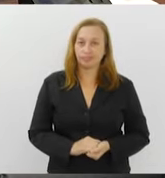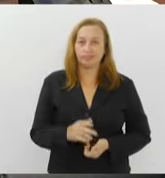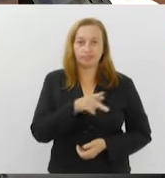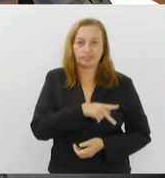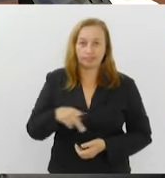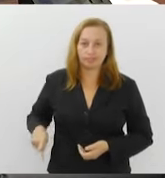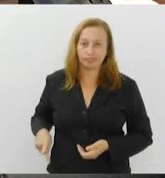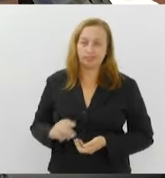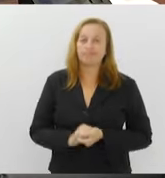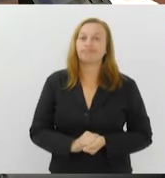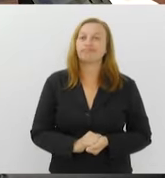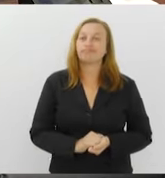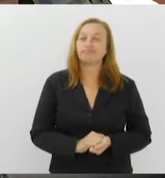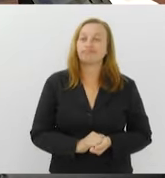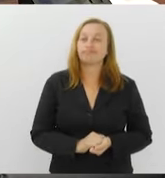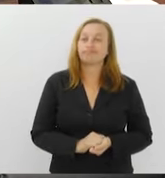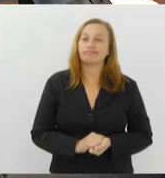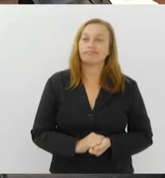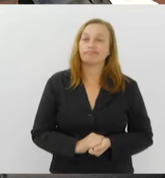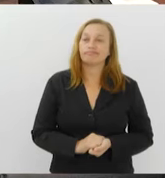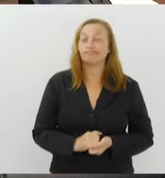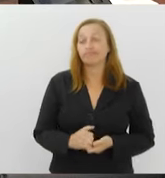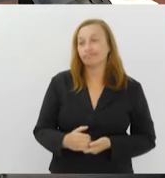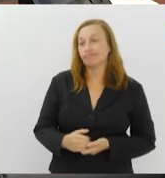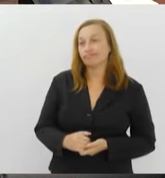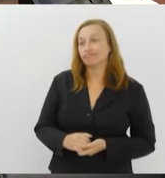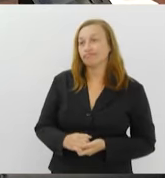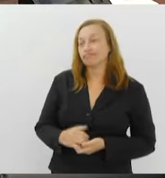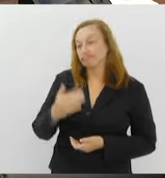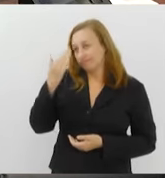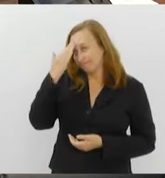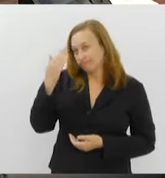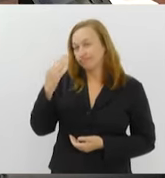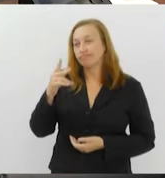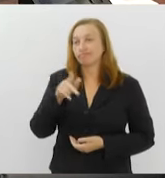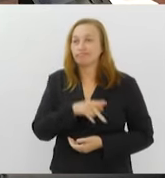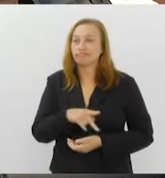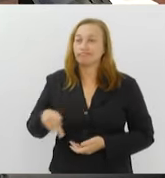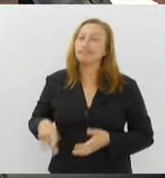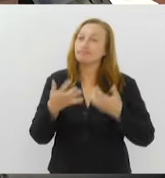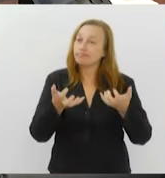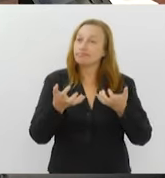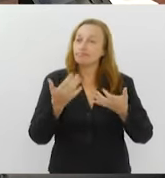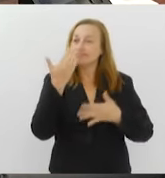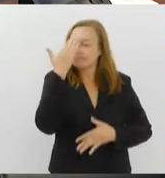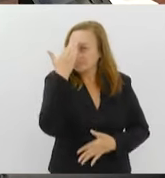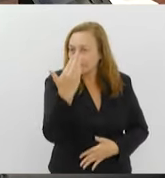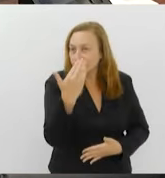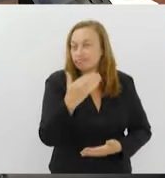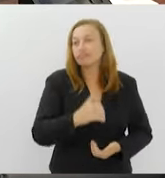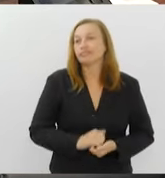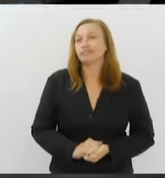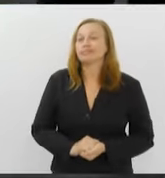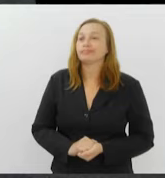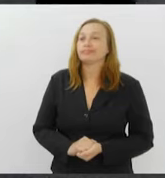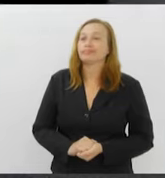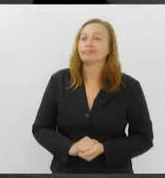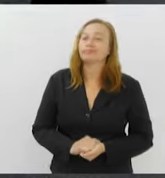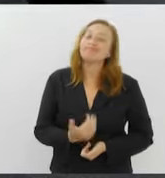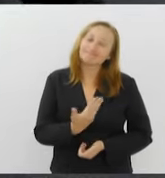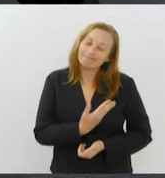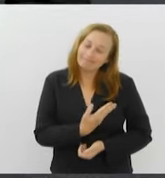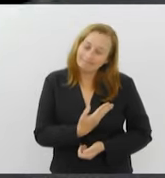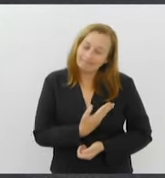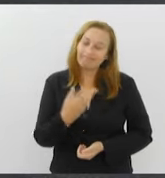Presidente, por favor, queria... deputada Marina. Ah, obrigada, presidente. Queria agradecer aos nobres